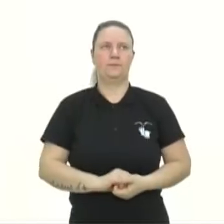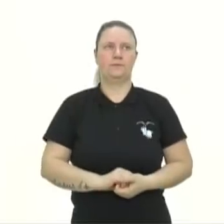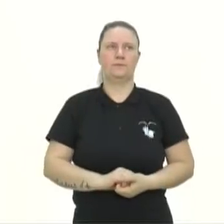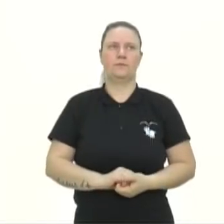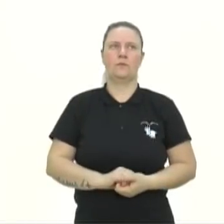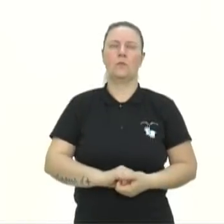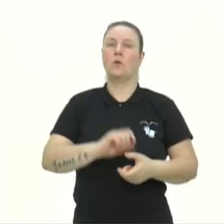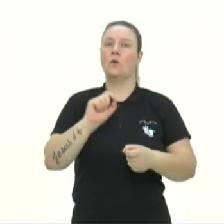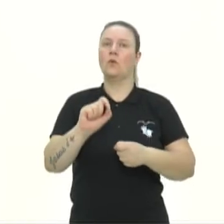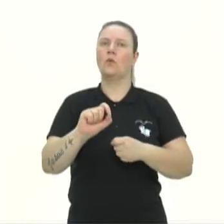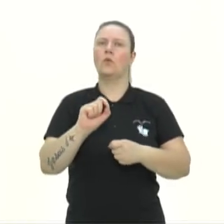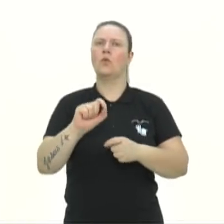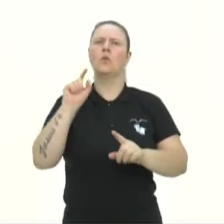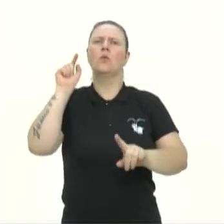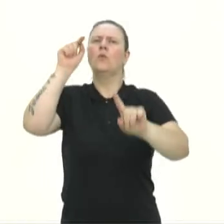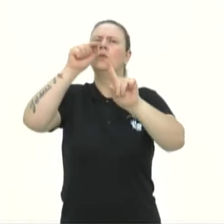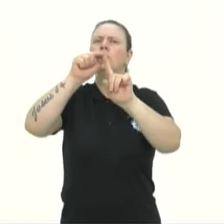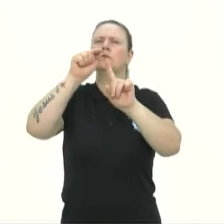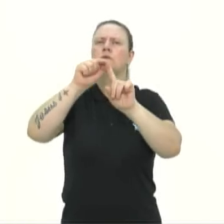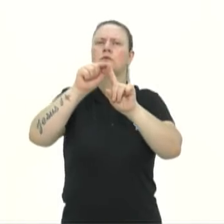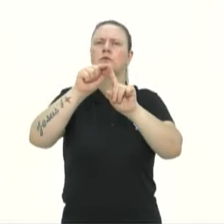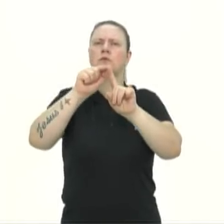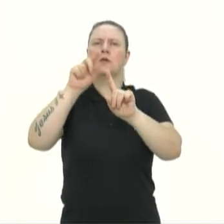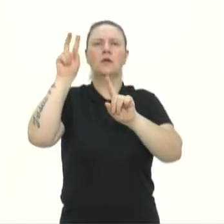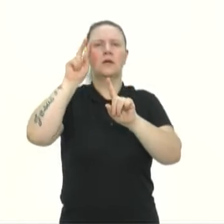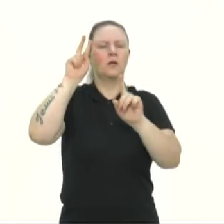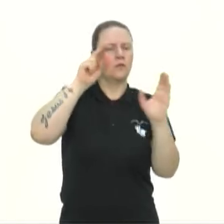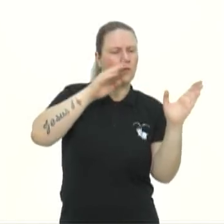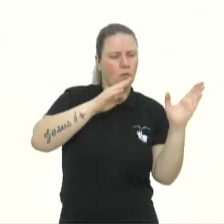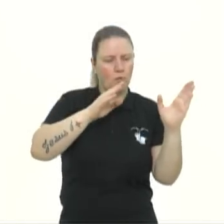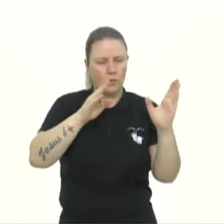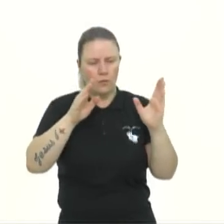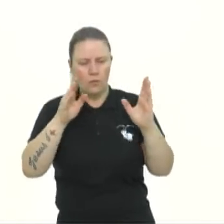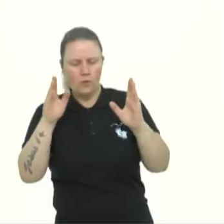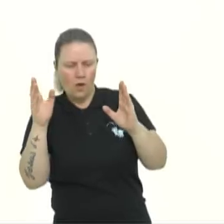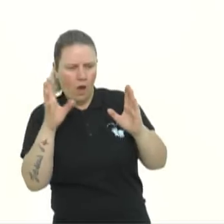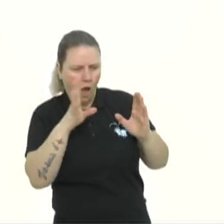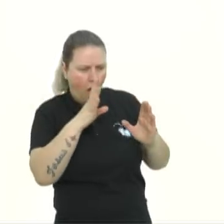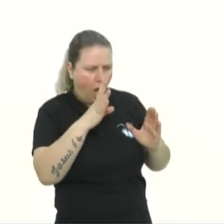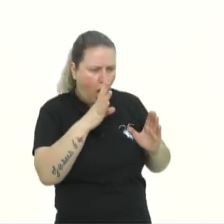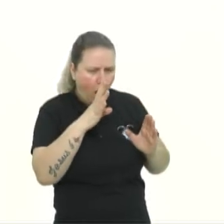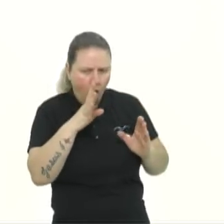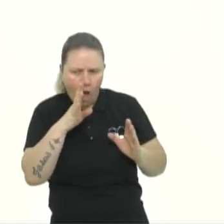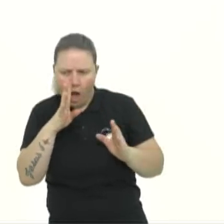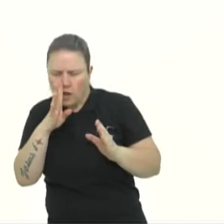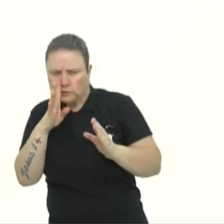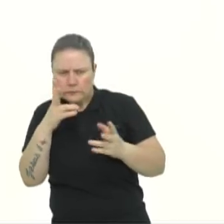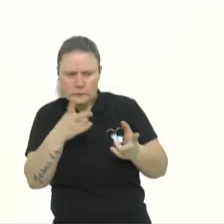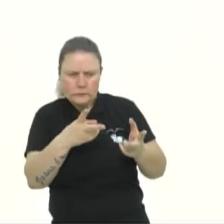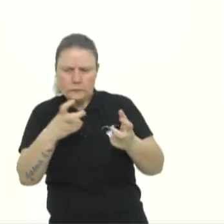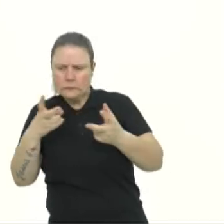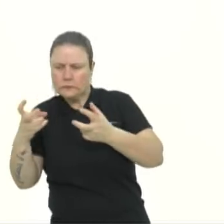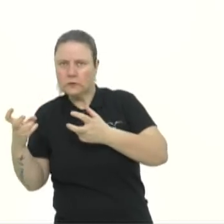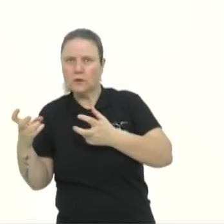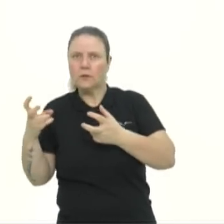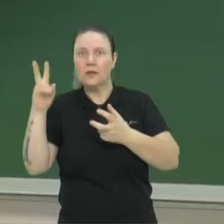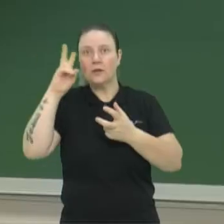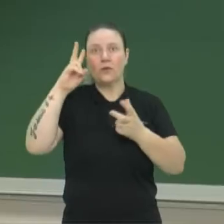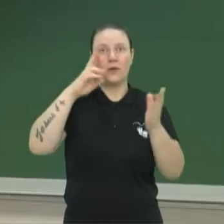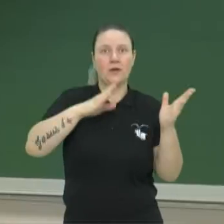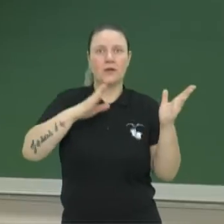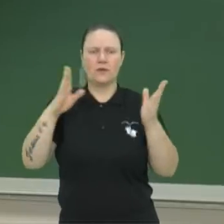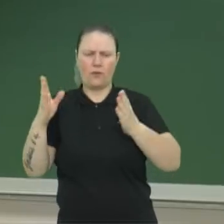Então isso pretende o quê? Tornar essa história mais interessante, né? Então torna aquele caos ali